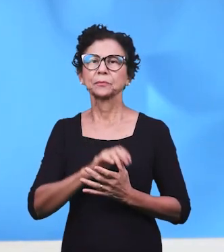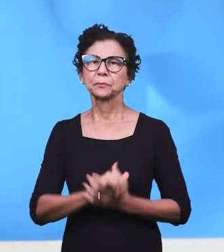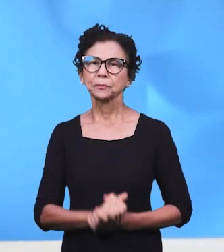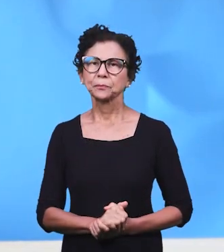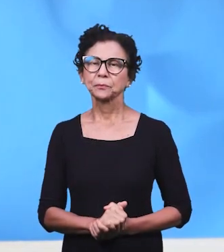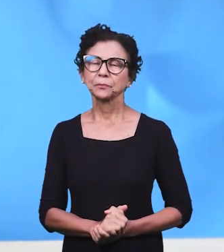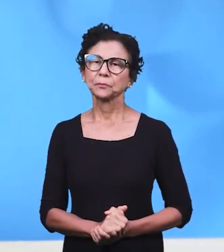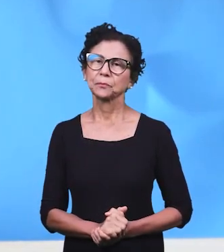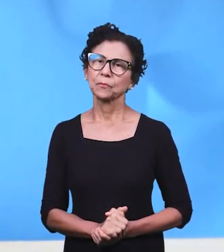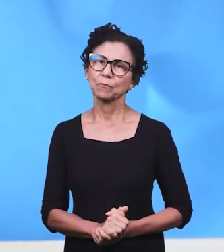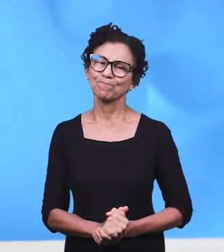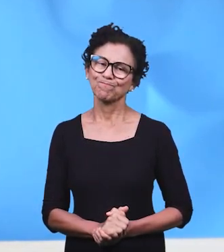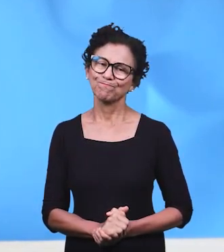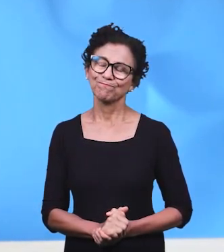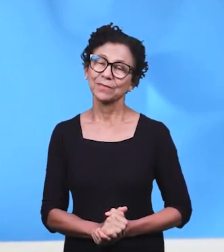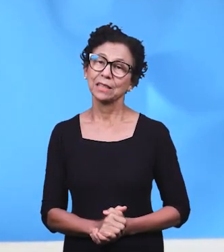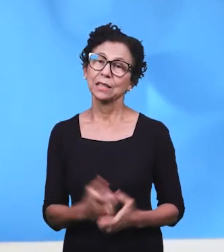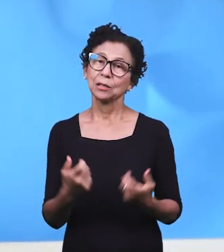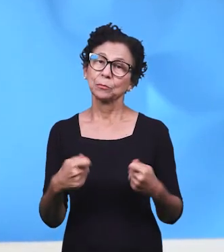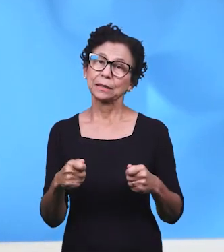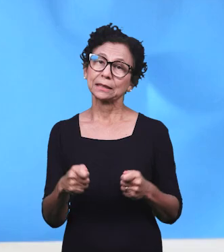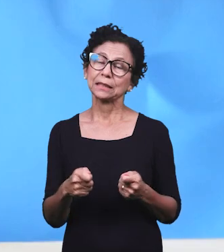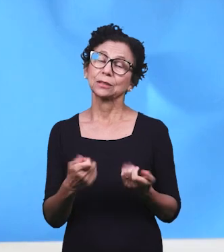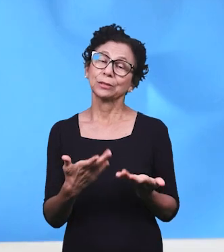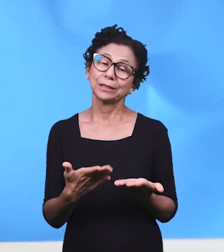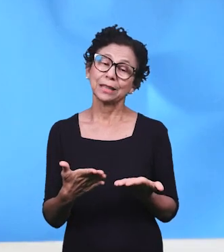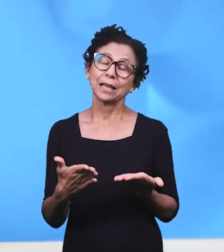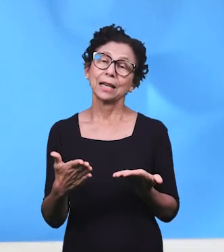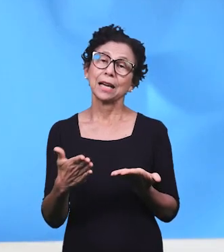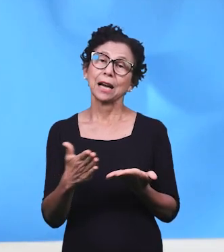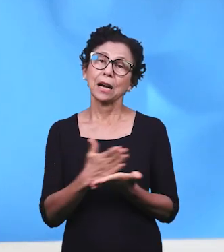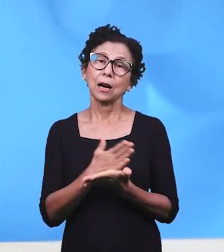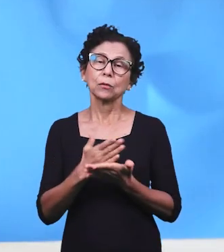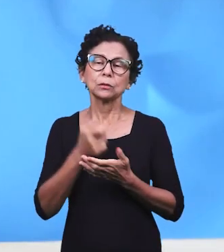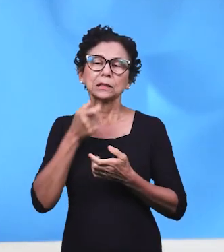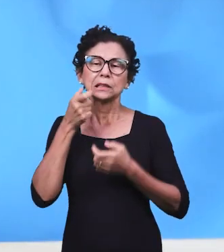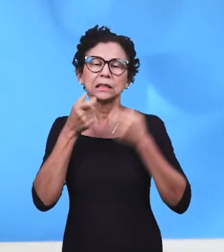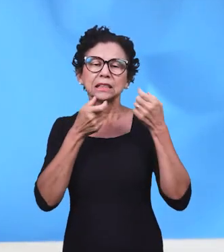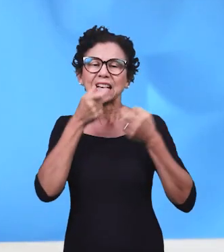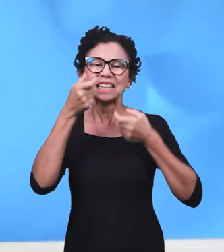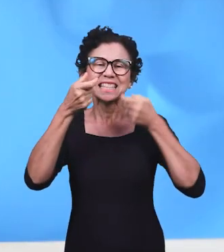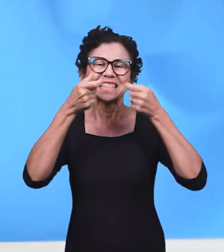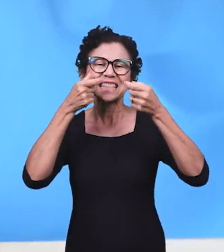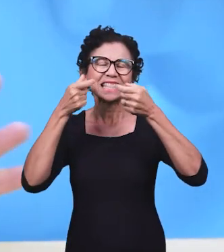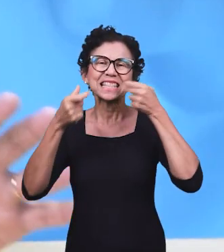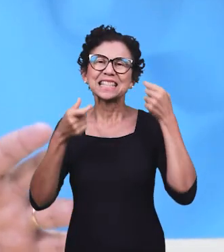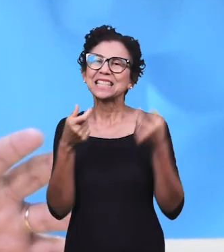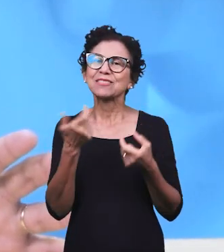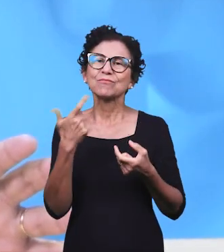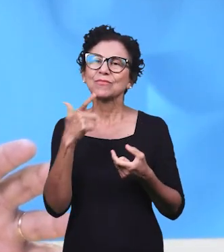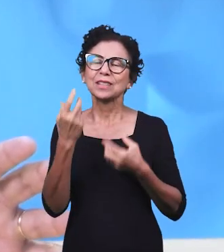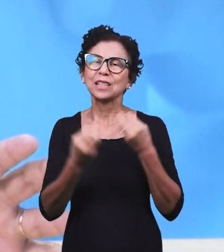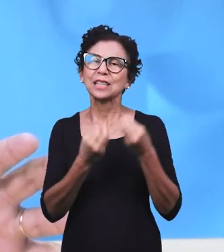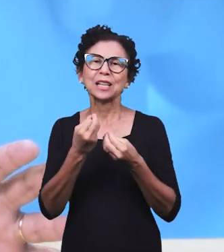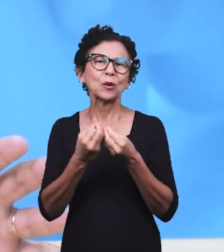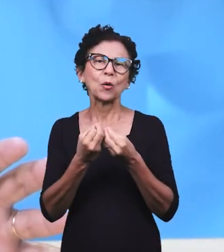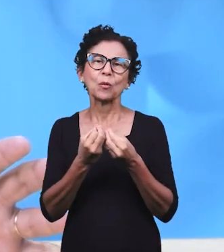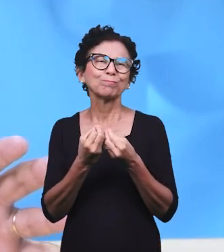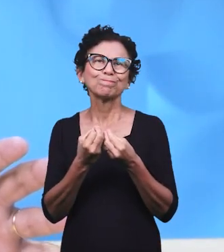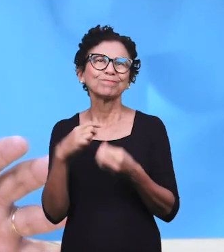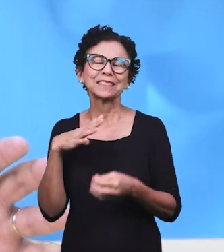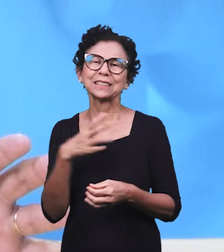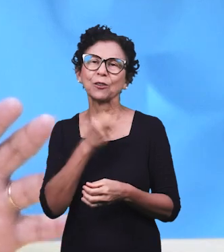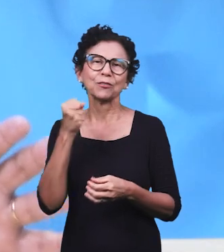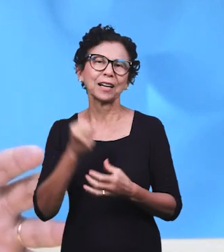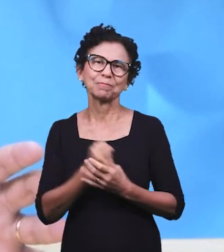de dentes que não tem salvação. E isso é decorrente, muitas vezes, não só de má higienização, como todo mundo